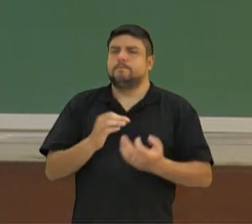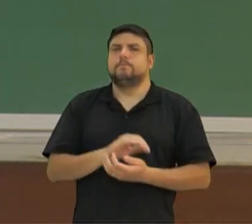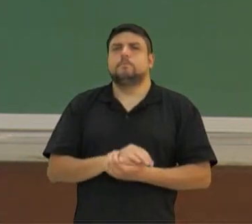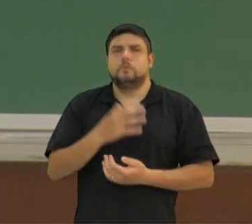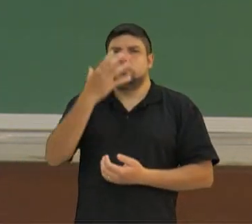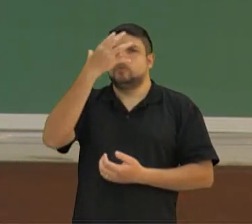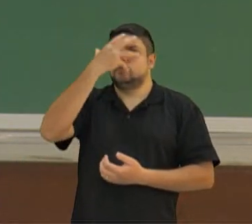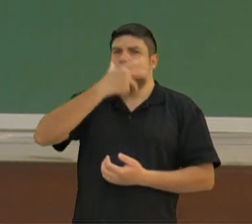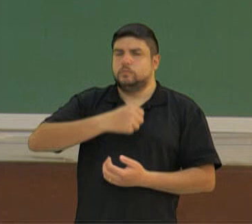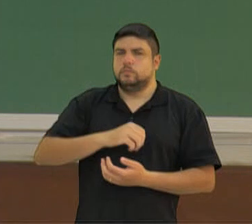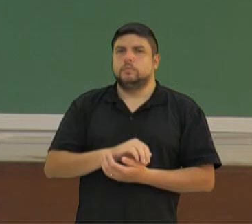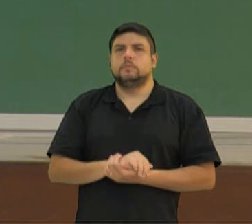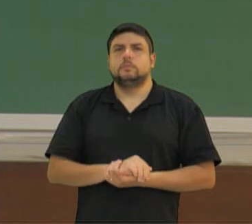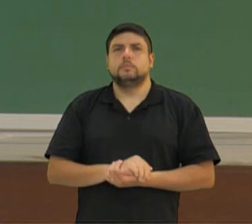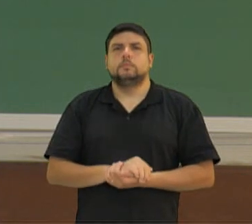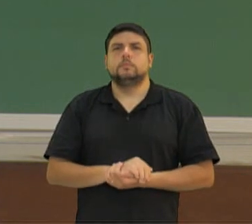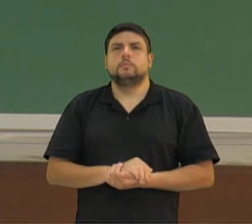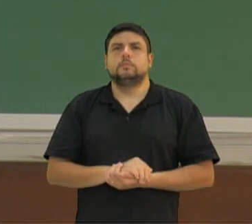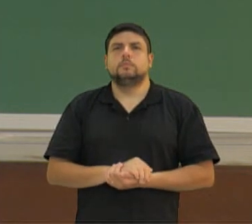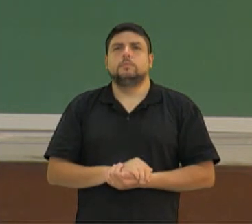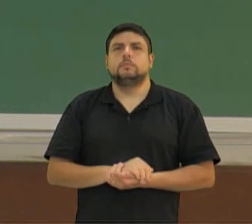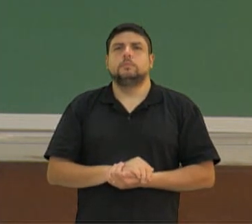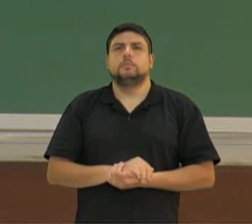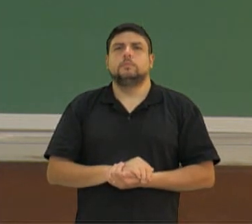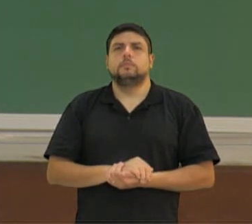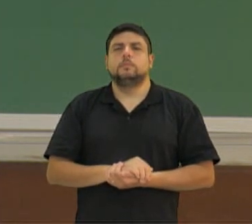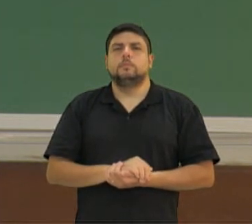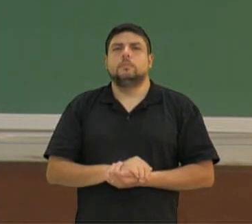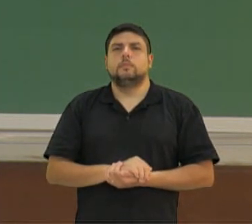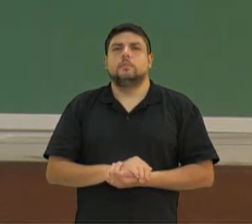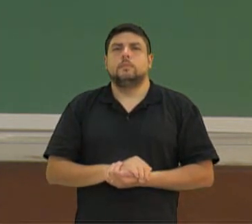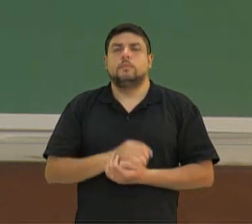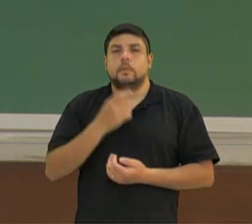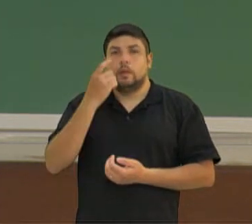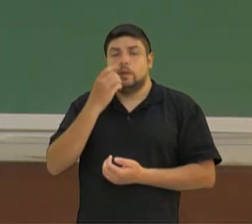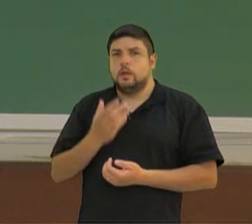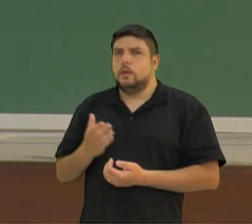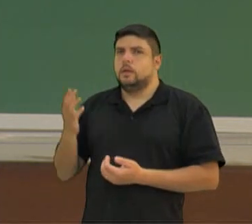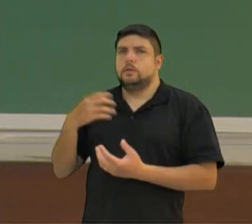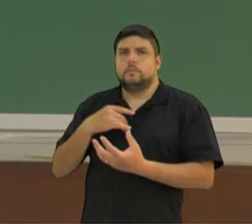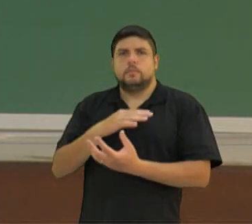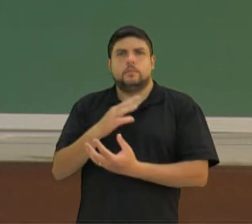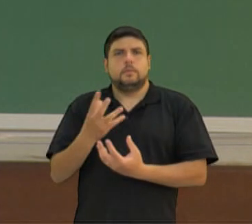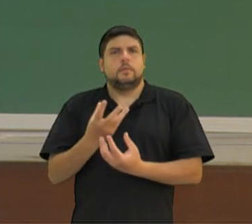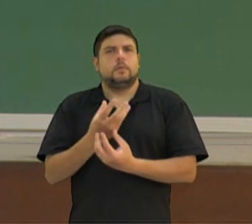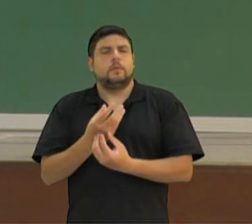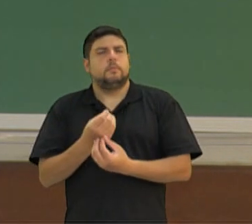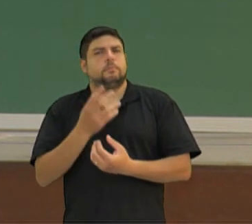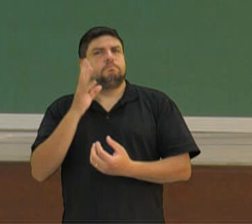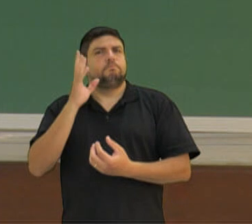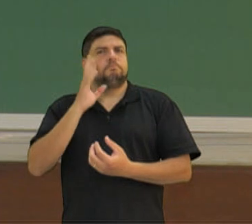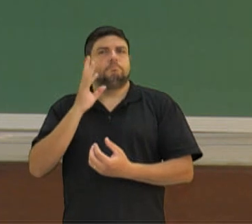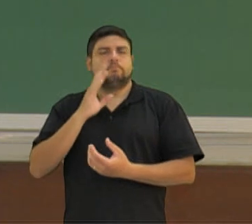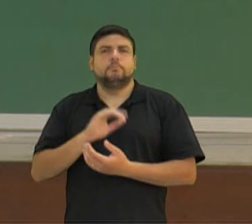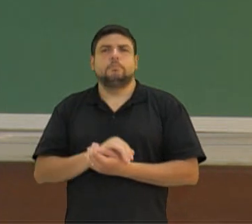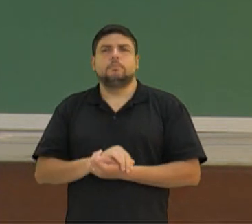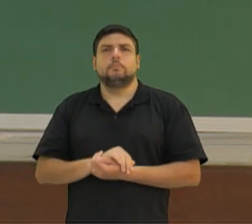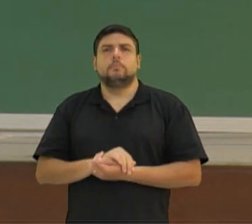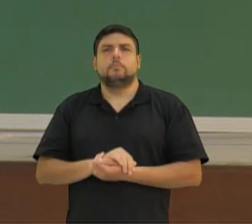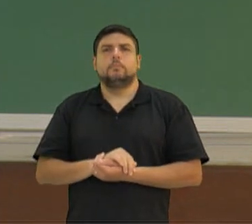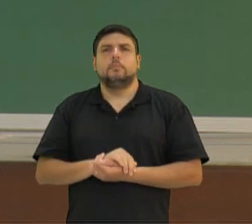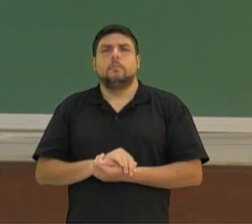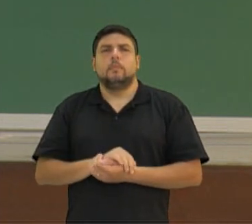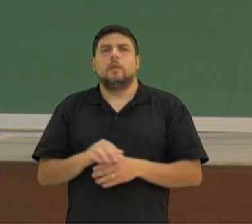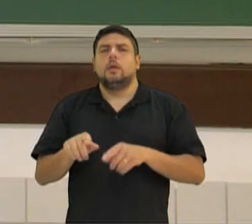muito bonitos, tá? São rica a arte, né? E aqui nós temos